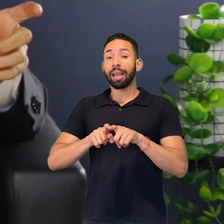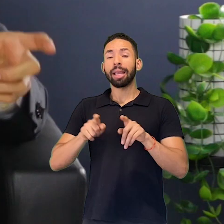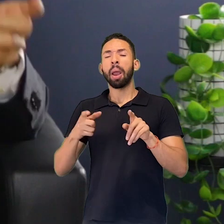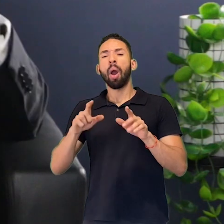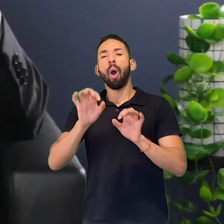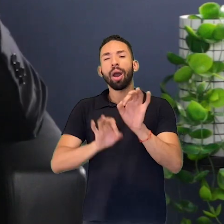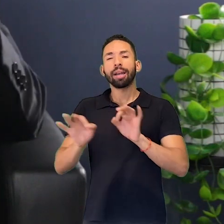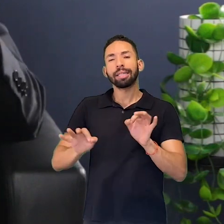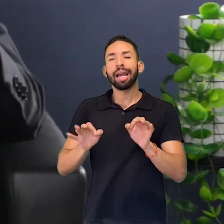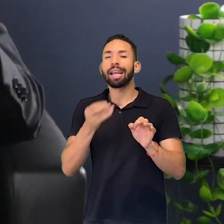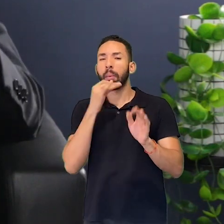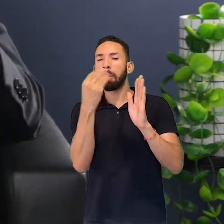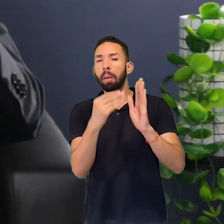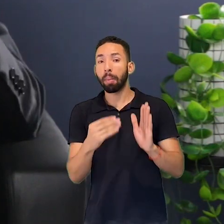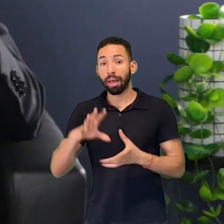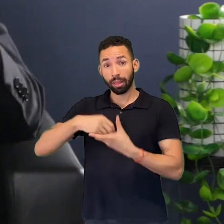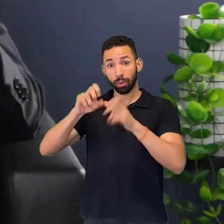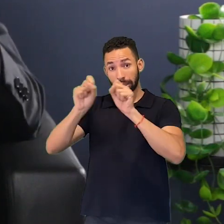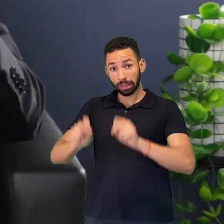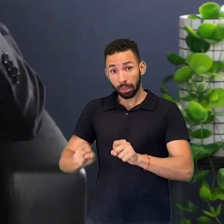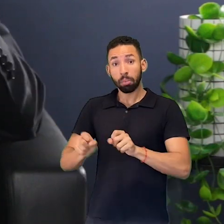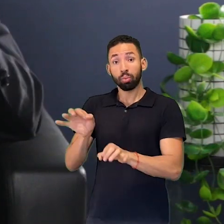petição inicial, também marcamos no sistema